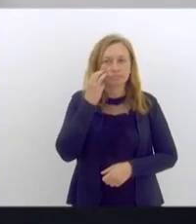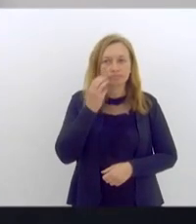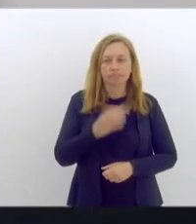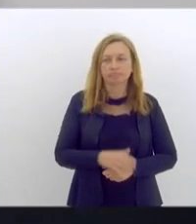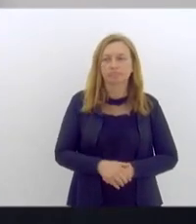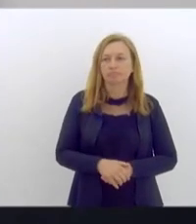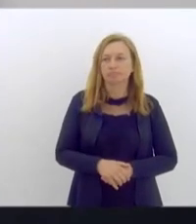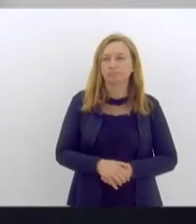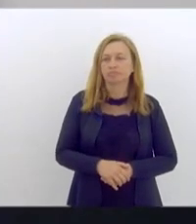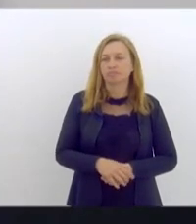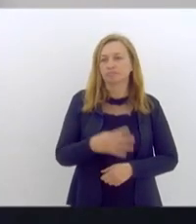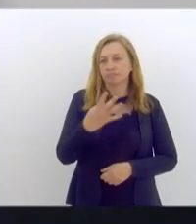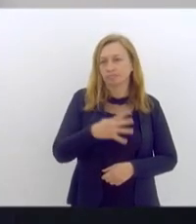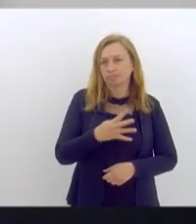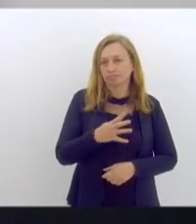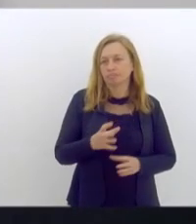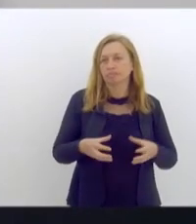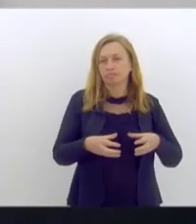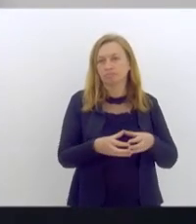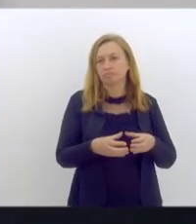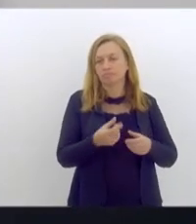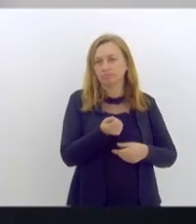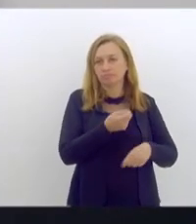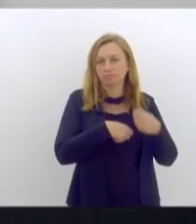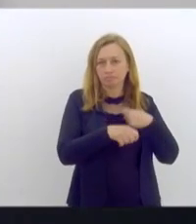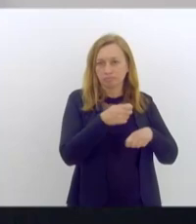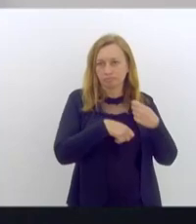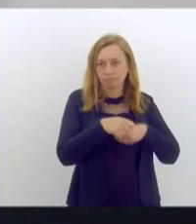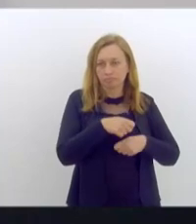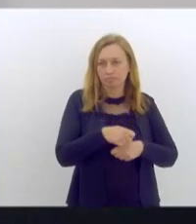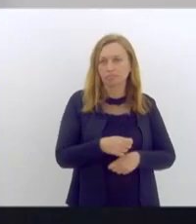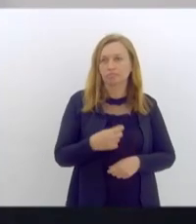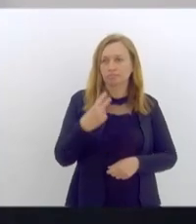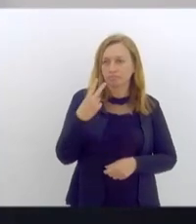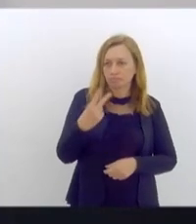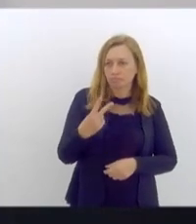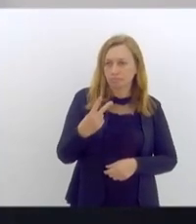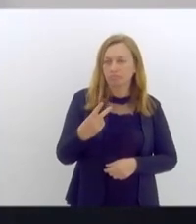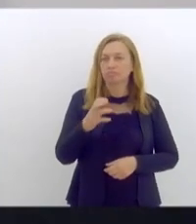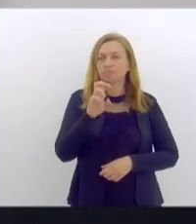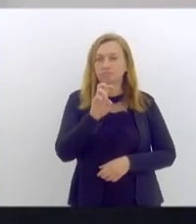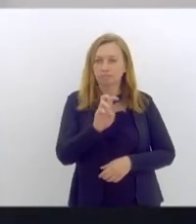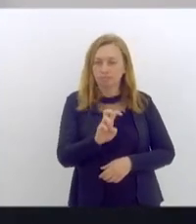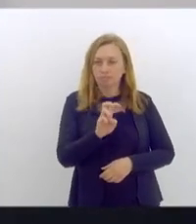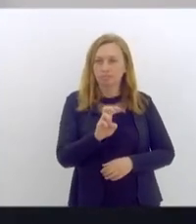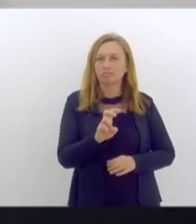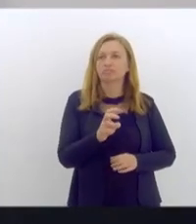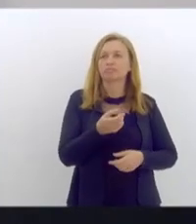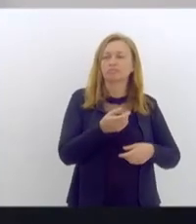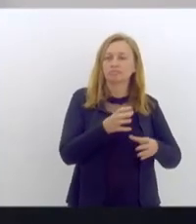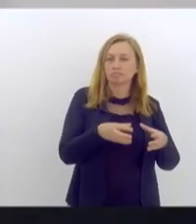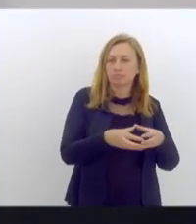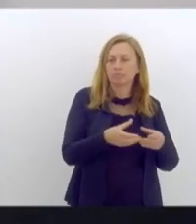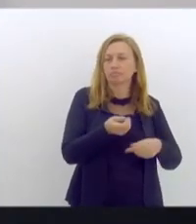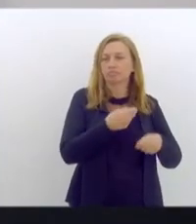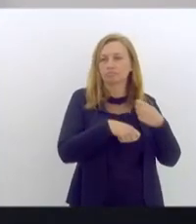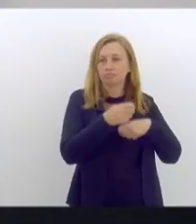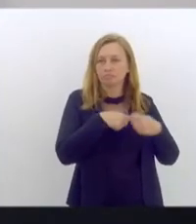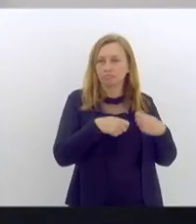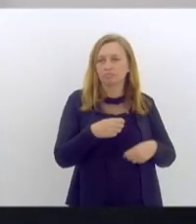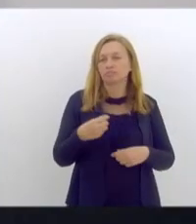é a quatro da comissão de Economia a dois é a 5 da comissão de Economia